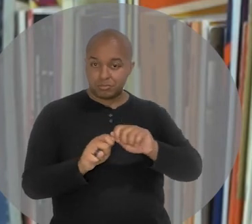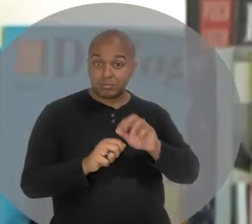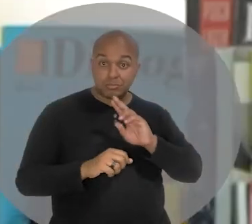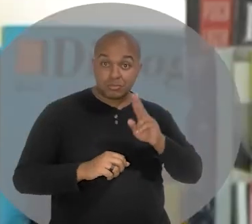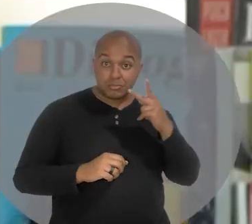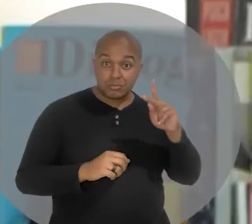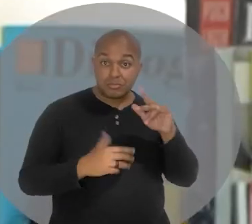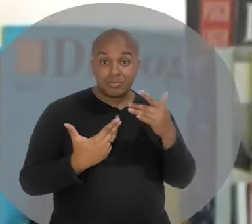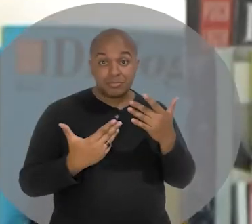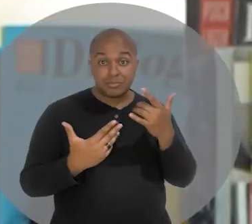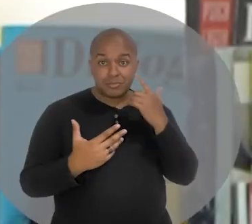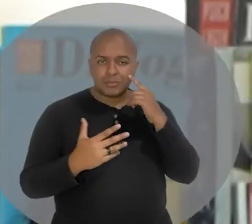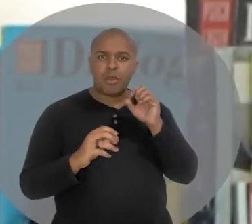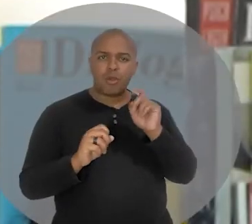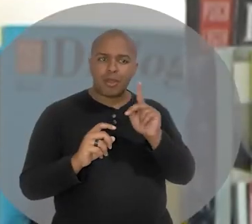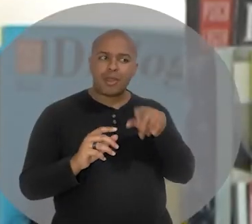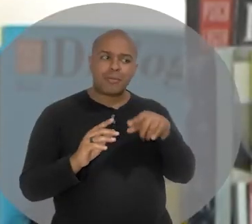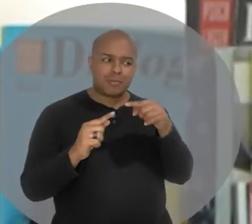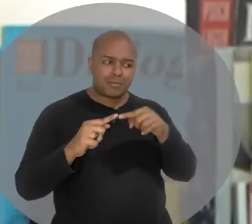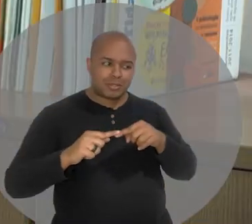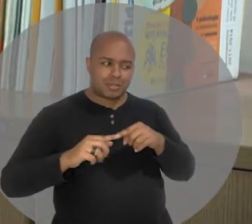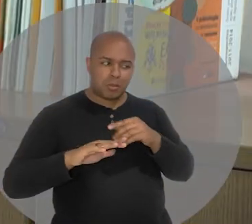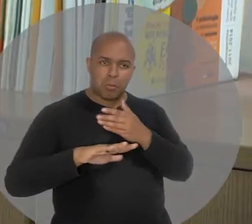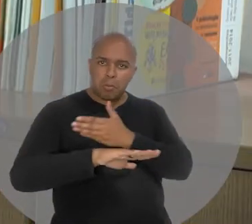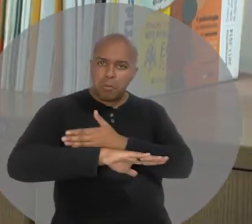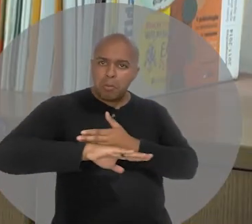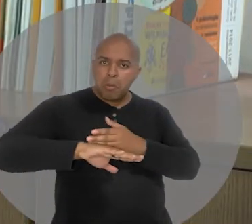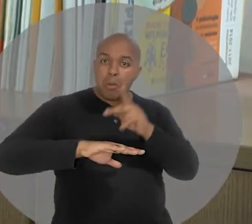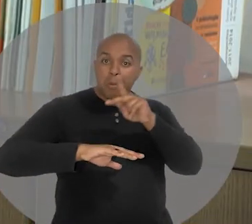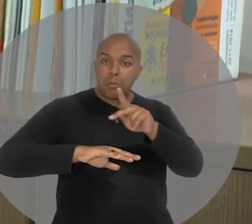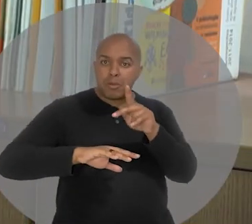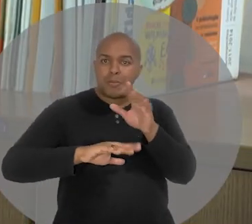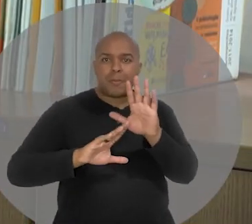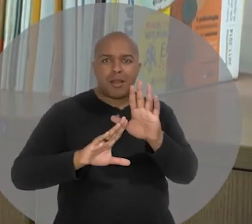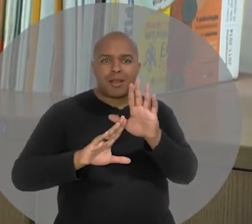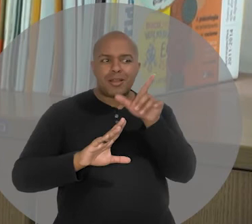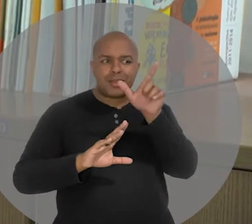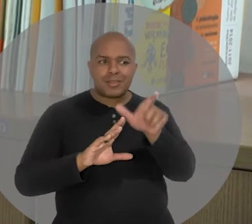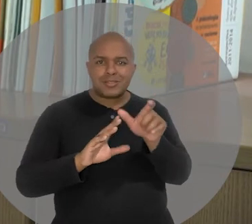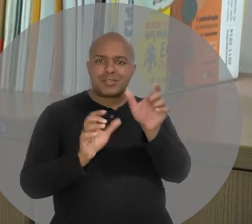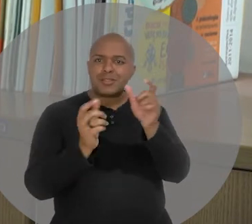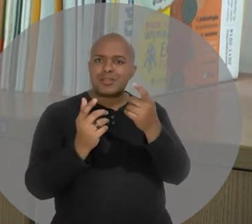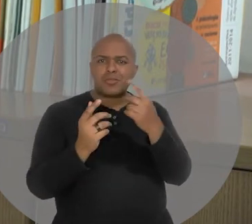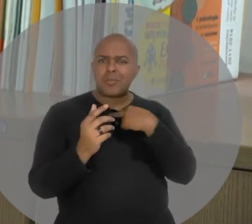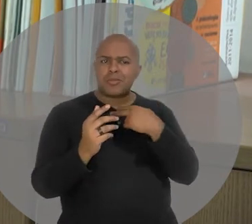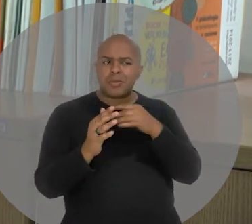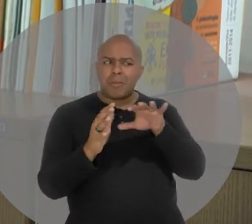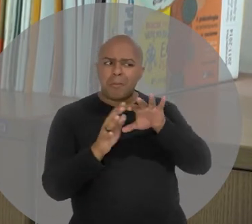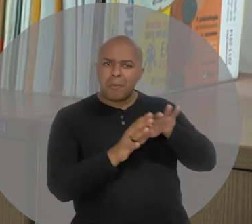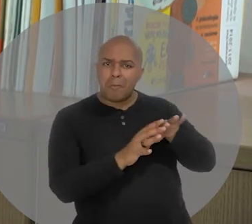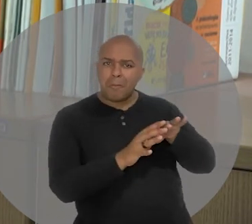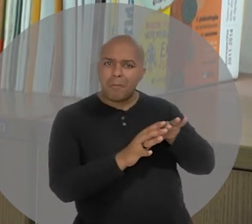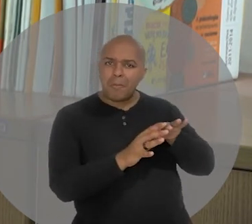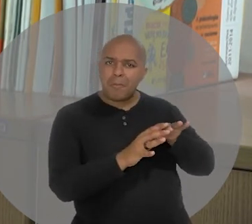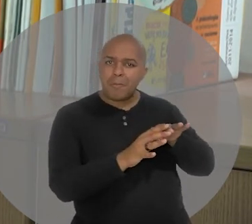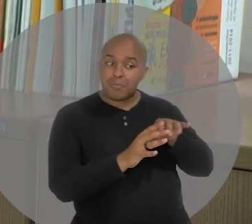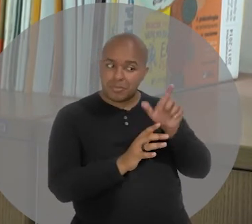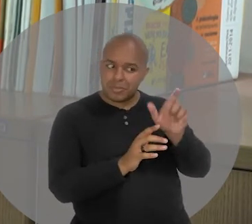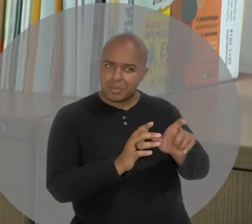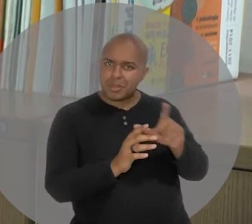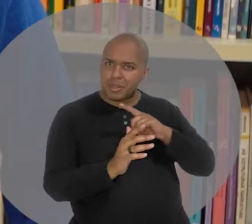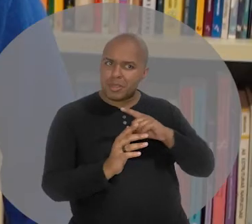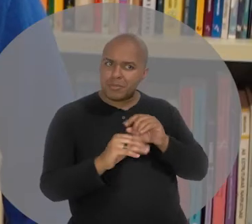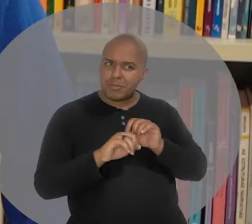Então, ok, é uma questão atitudinal da professora, mas esse exemplo não pode ficar isolado. Esse exemplo ele tem que